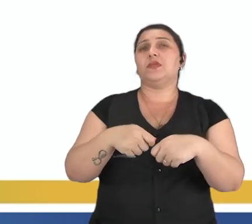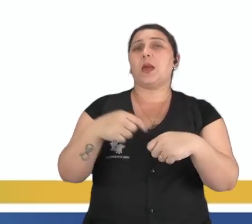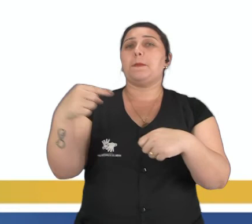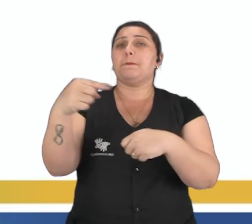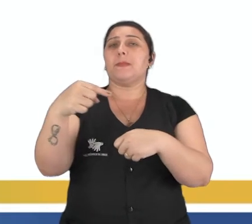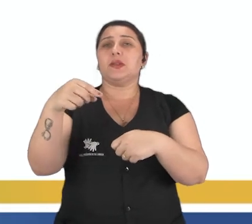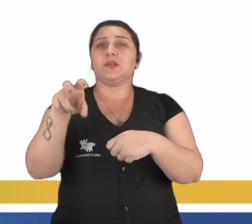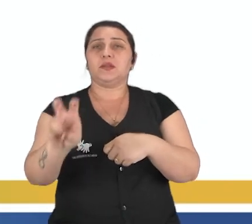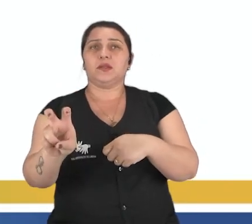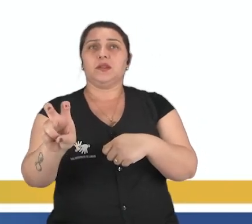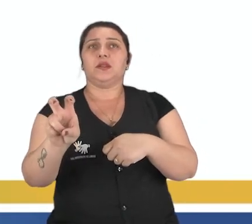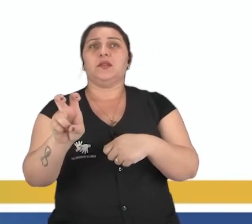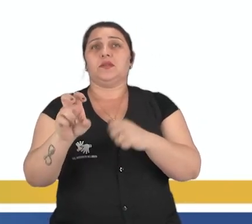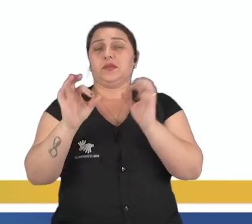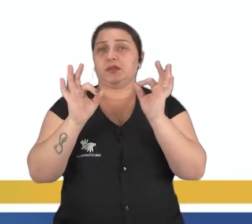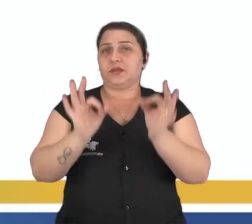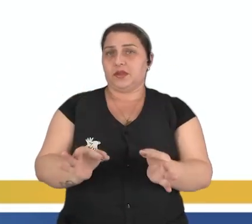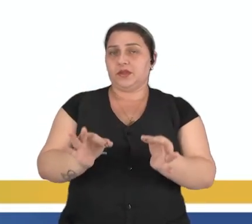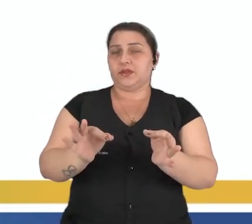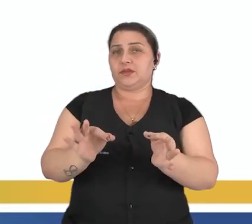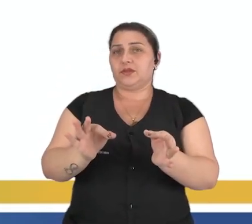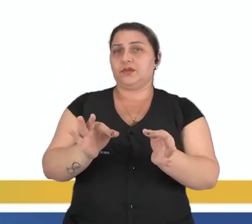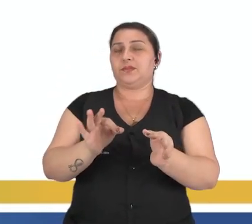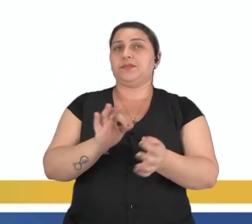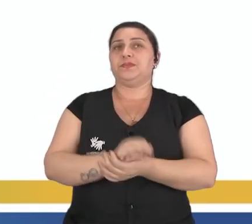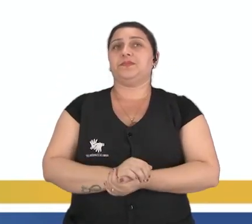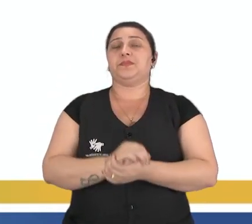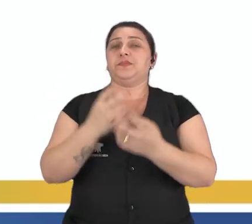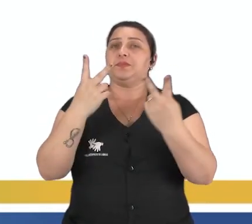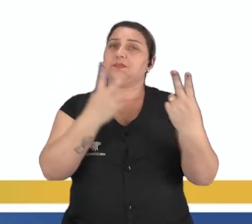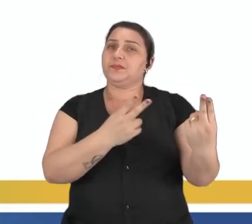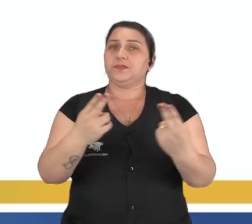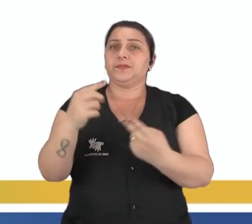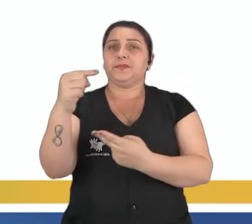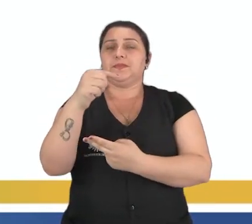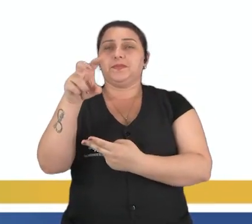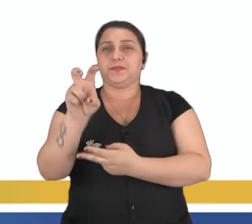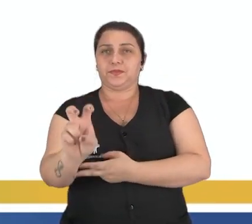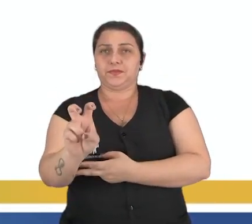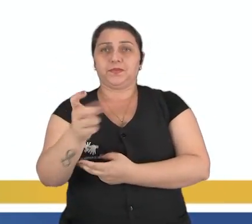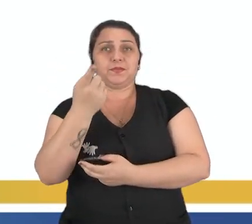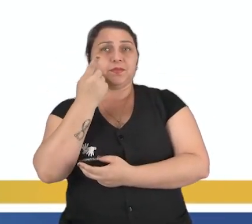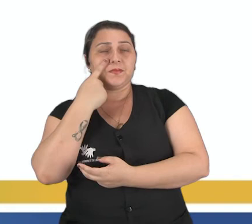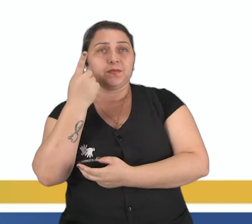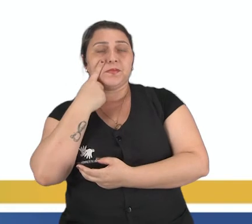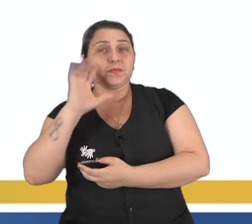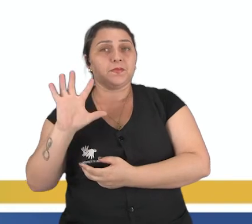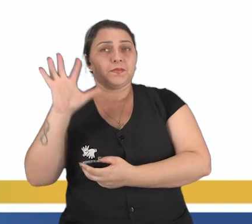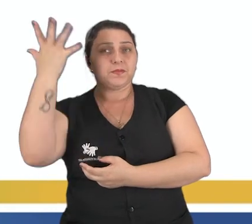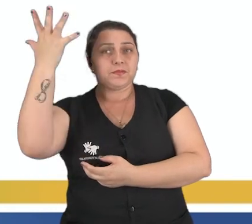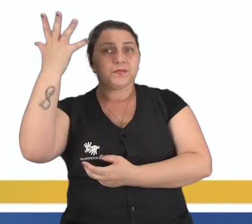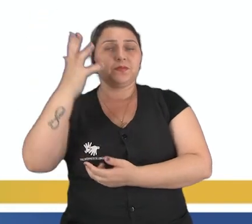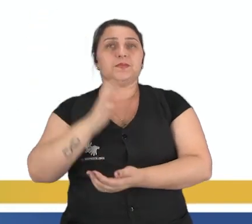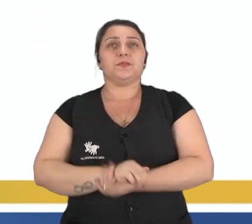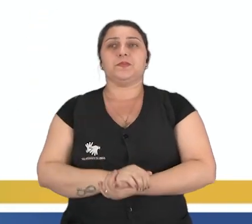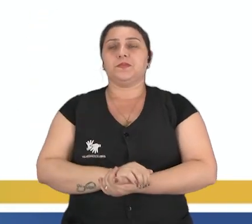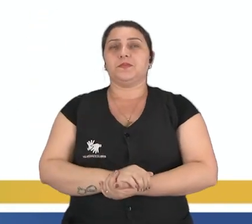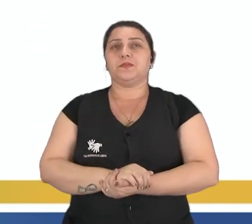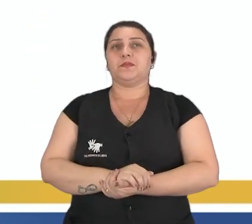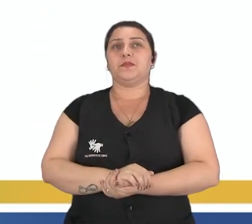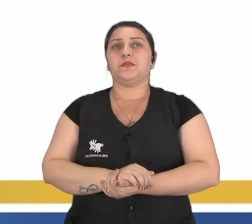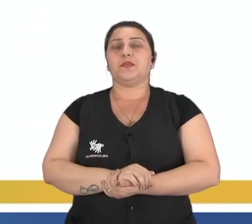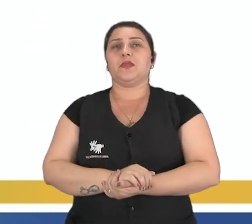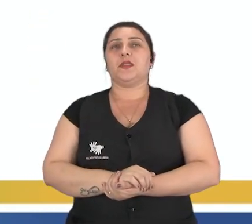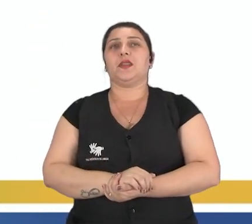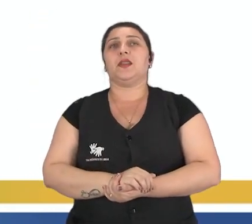menos 5, certo? Então, quando o y é igual a menos 5, olha o que vai acontecer. No lugar